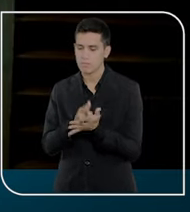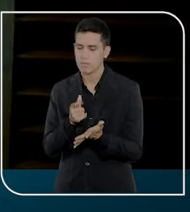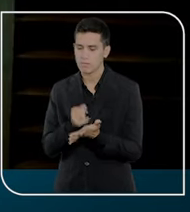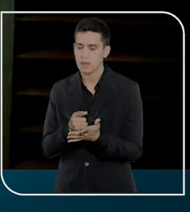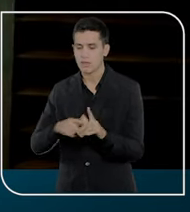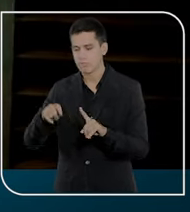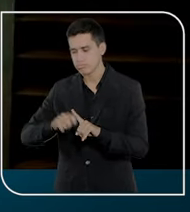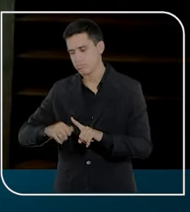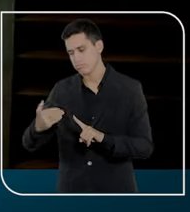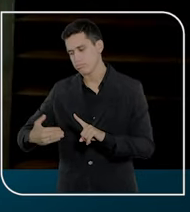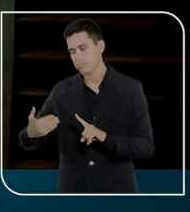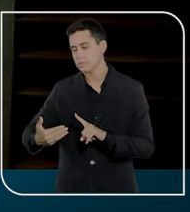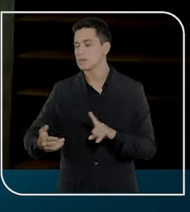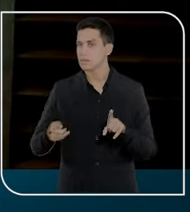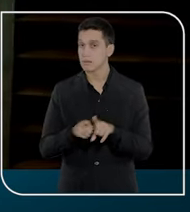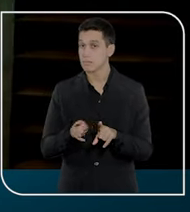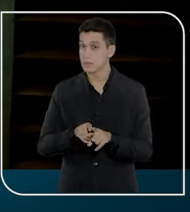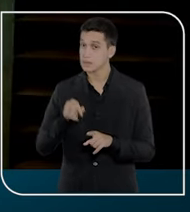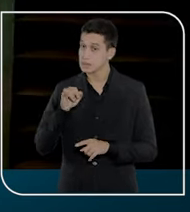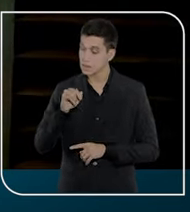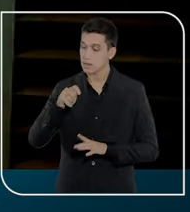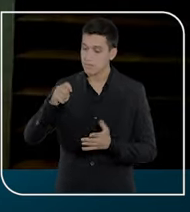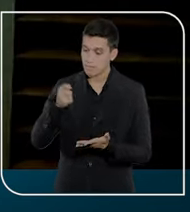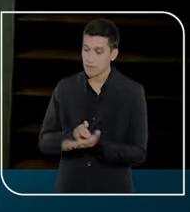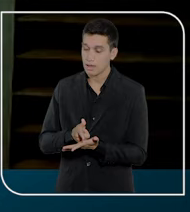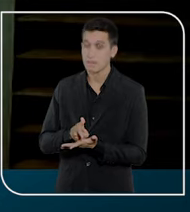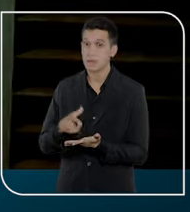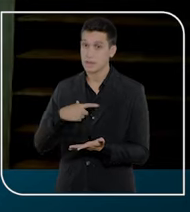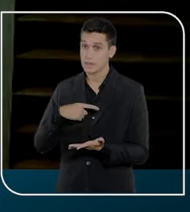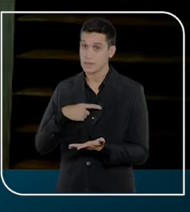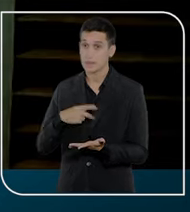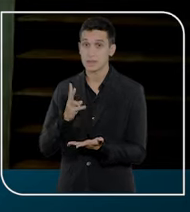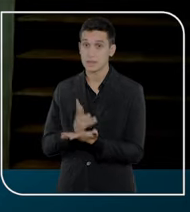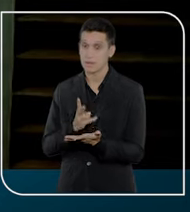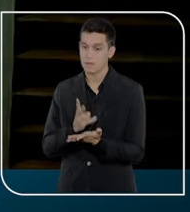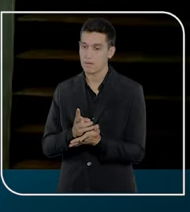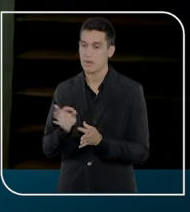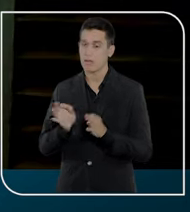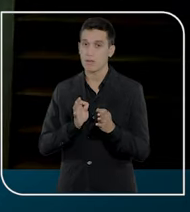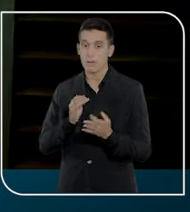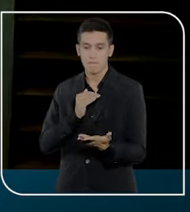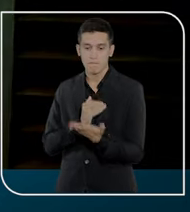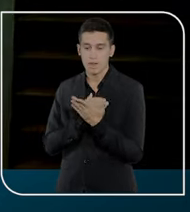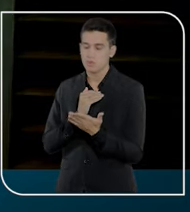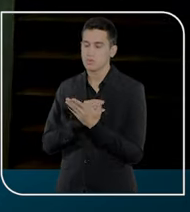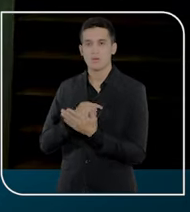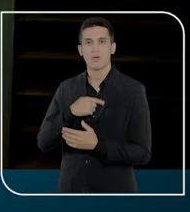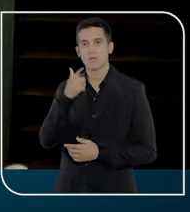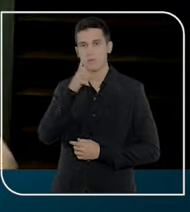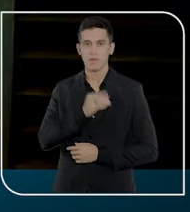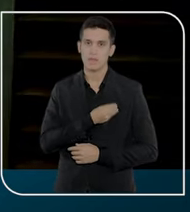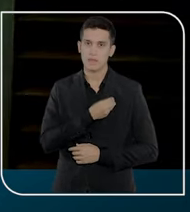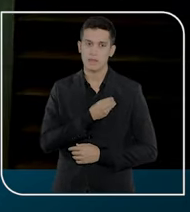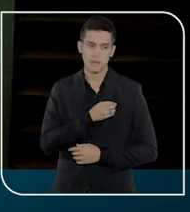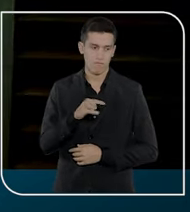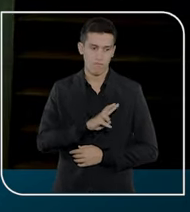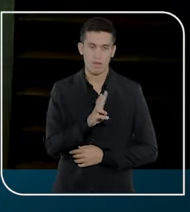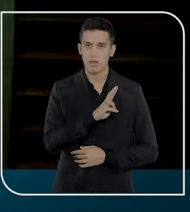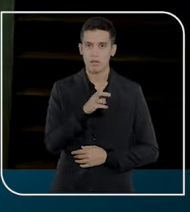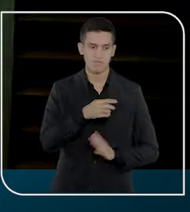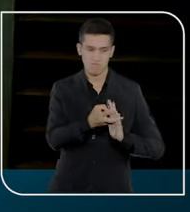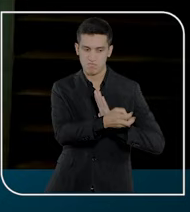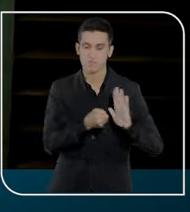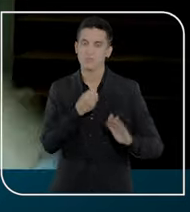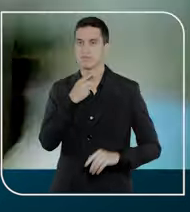pagamento for aquele pagamento que gera sua subsistência, esses valores são impenhoráveis, porque eles são